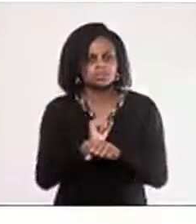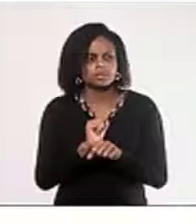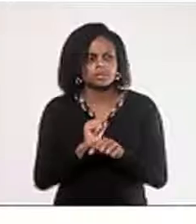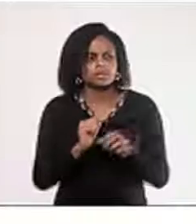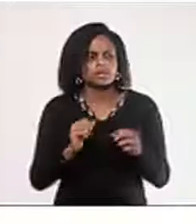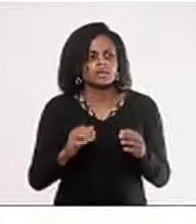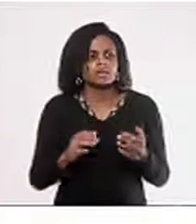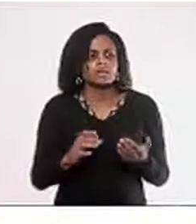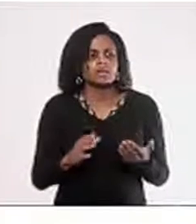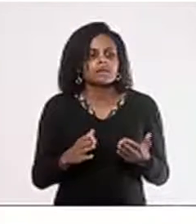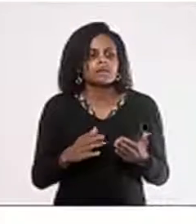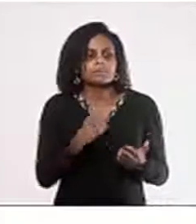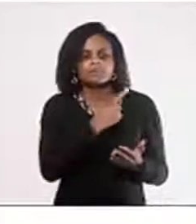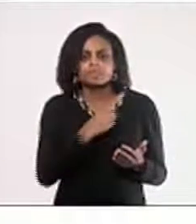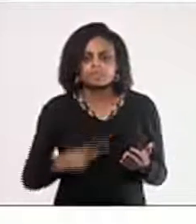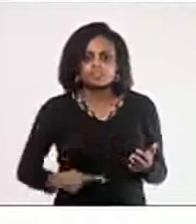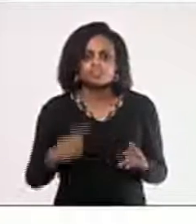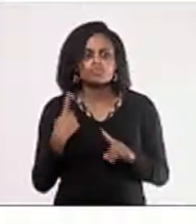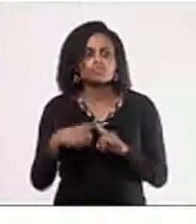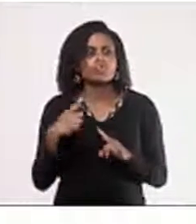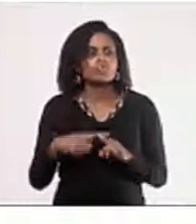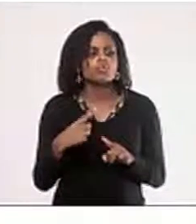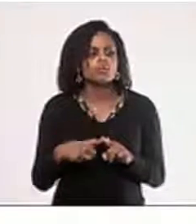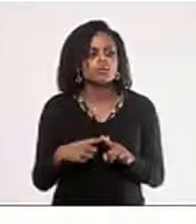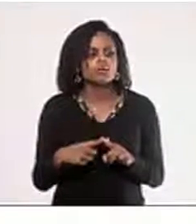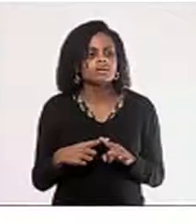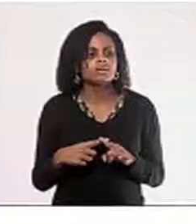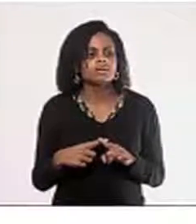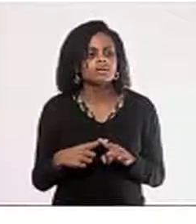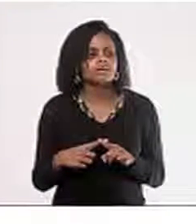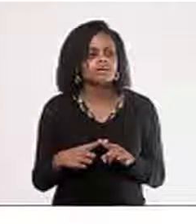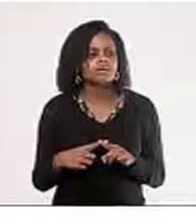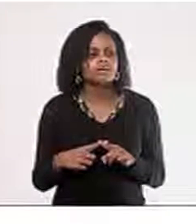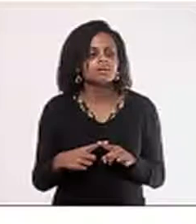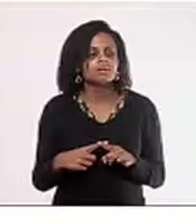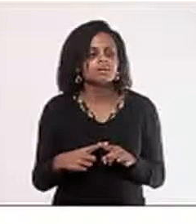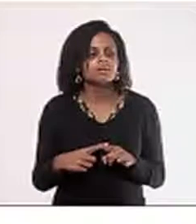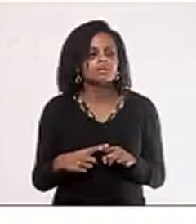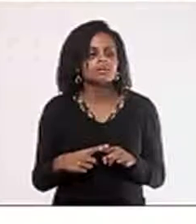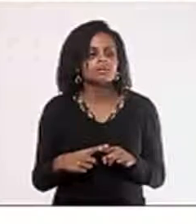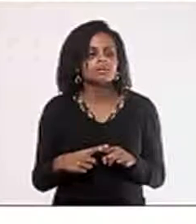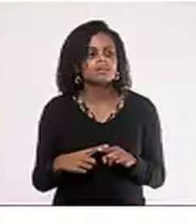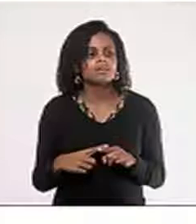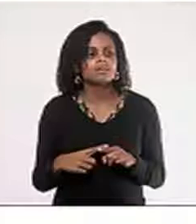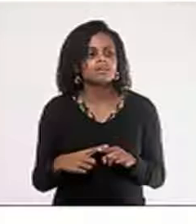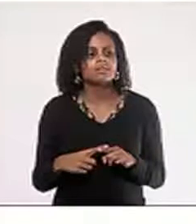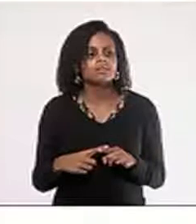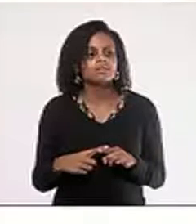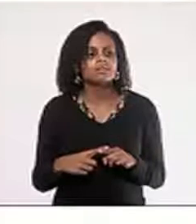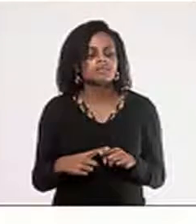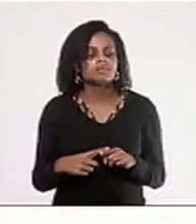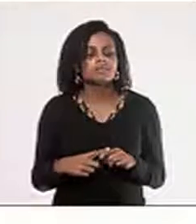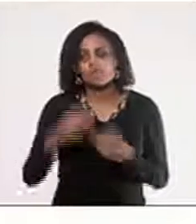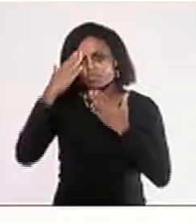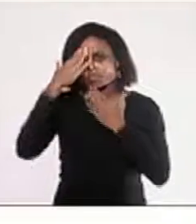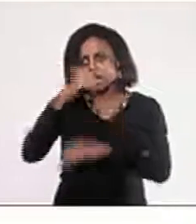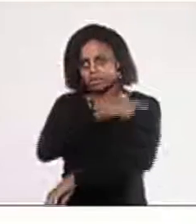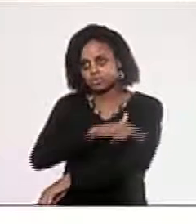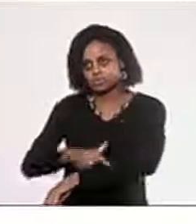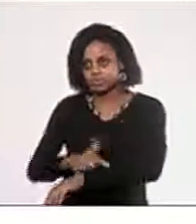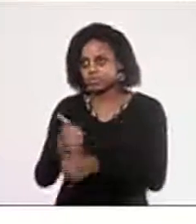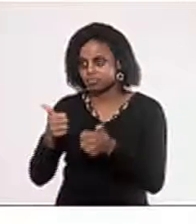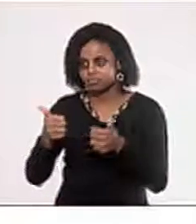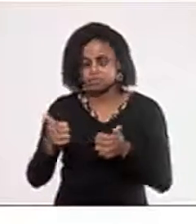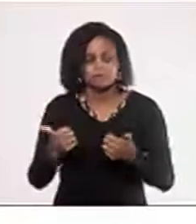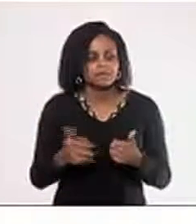Então, presidente, por que eu cito... O senhor me dá a parte, presidente? Não. Deputado. Por que eu cito... Obrigado pela educação, digna do pessoal. Por que